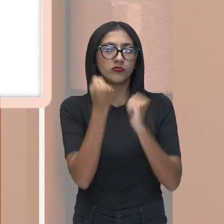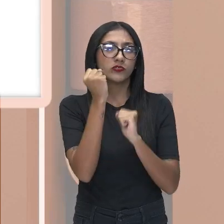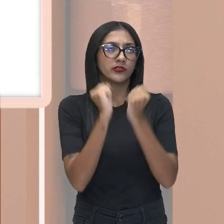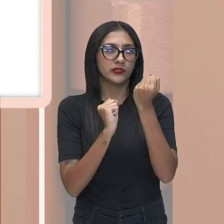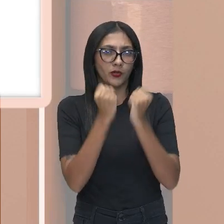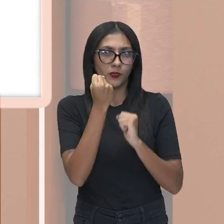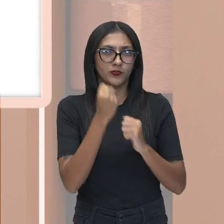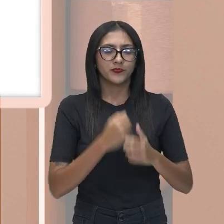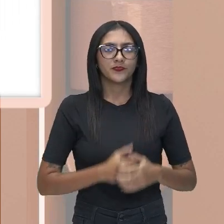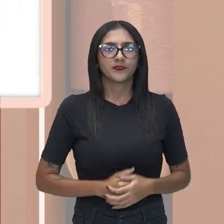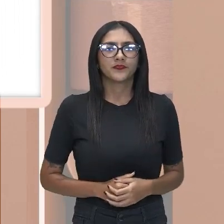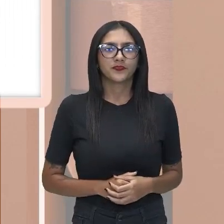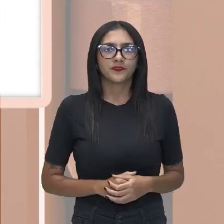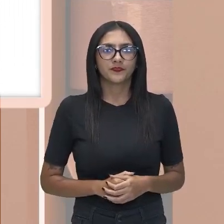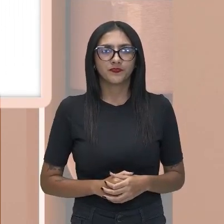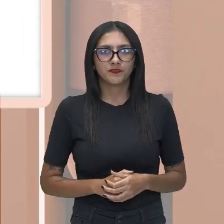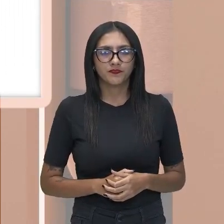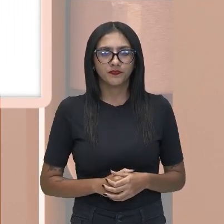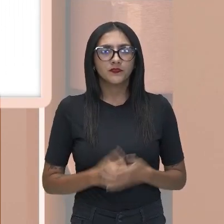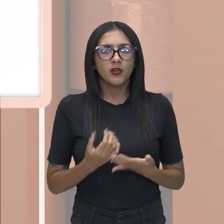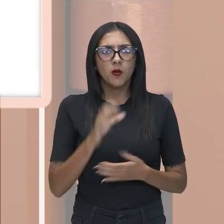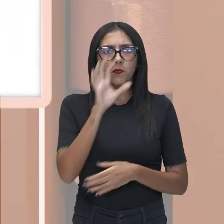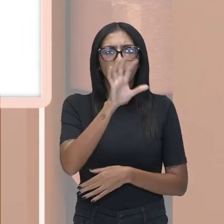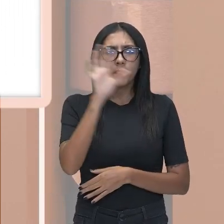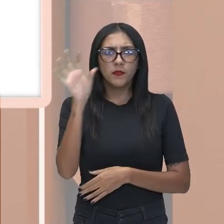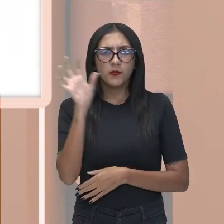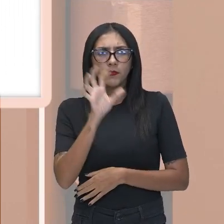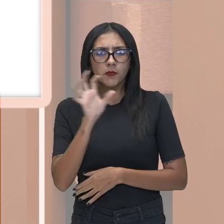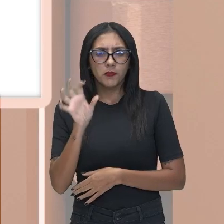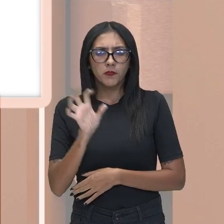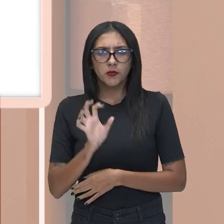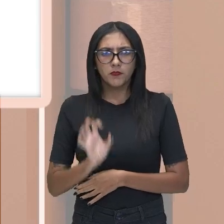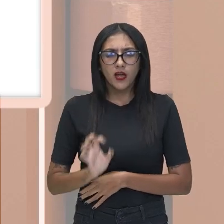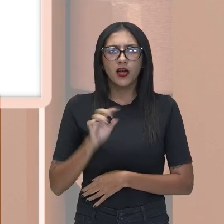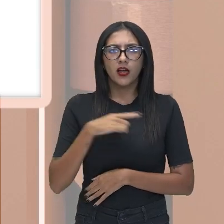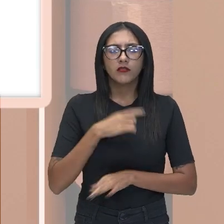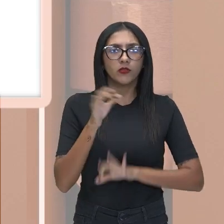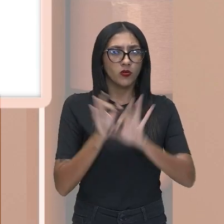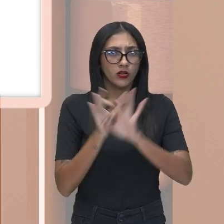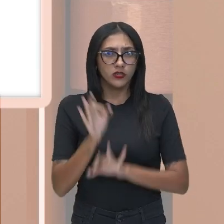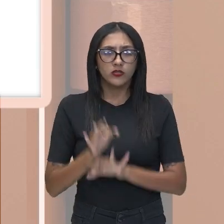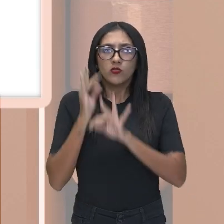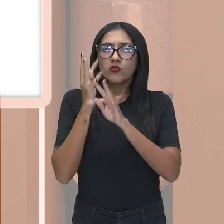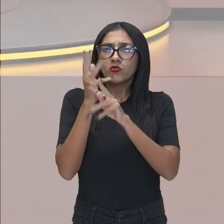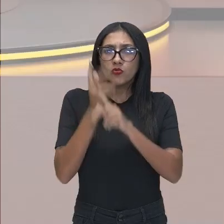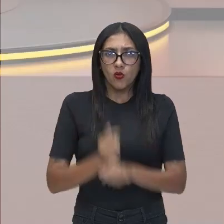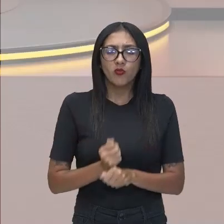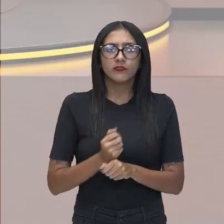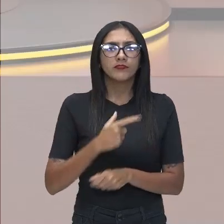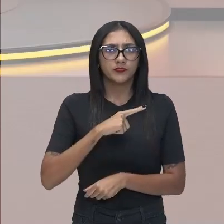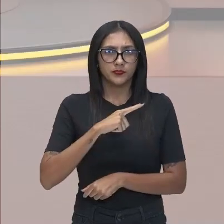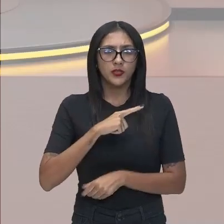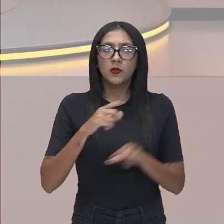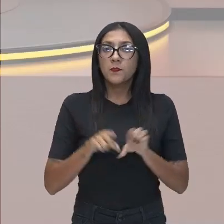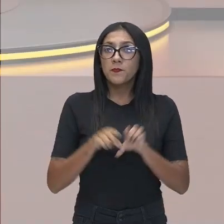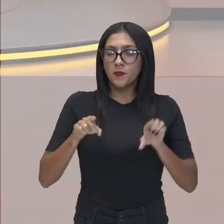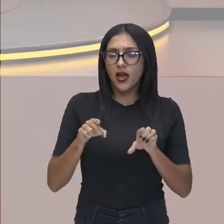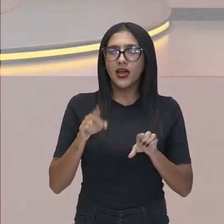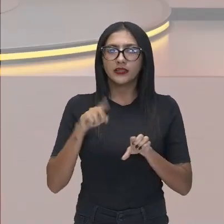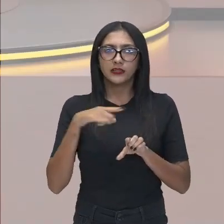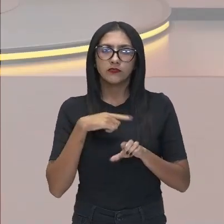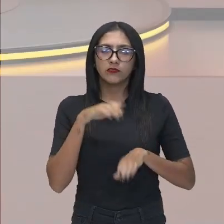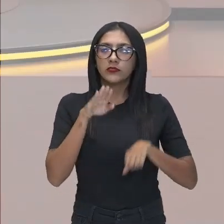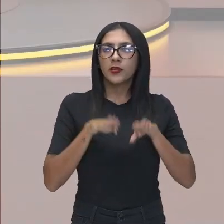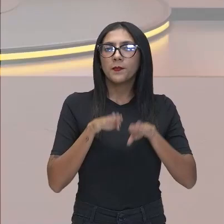Então, o processo de urbanização, ele ocorre em todas as regiões do Brasil, porém ele ocorre de uma